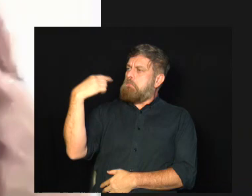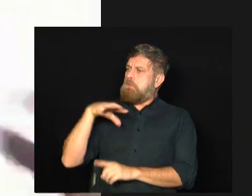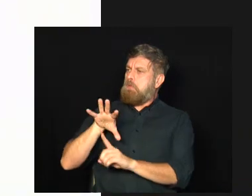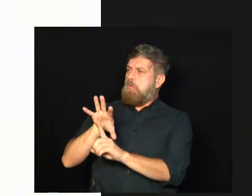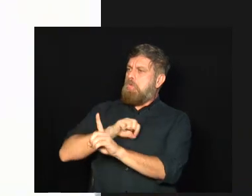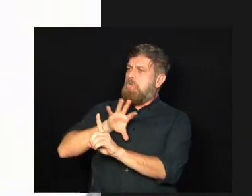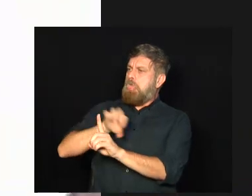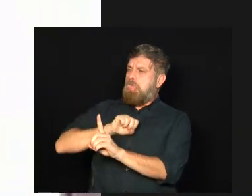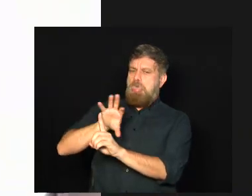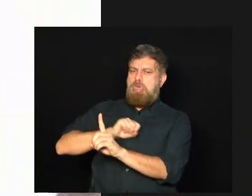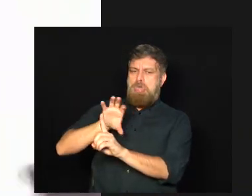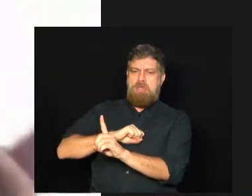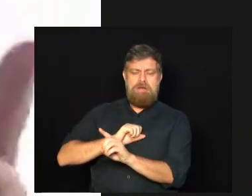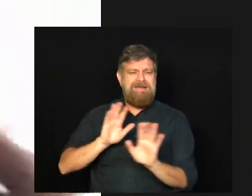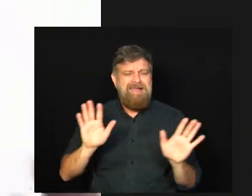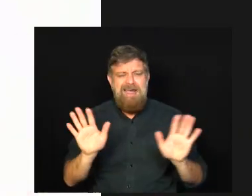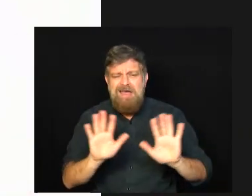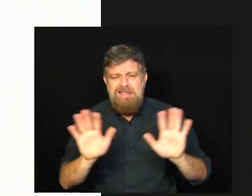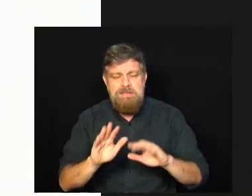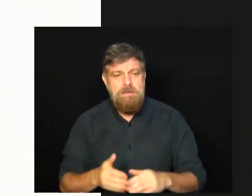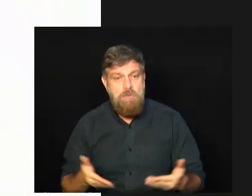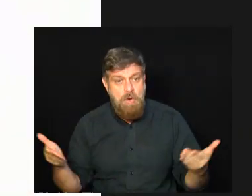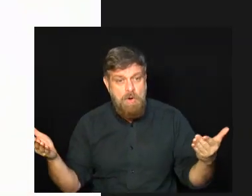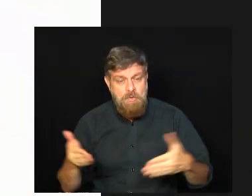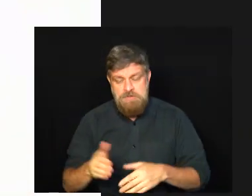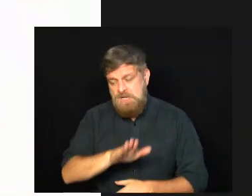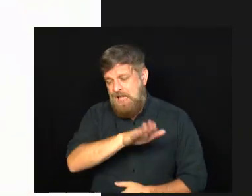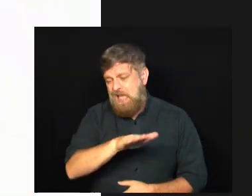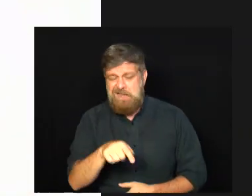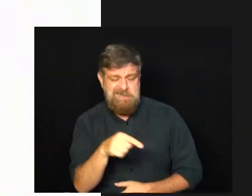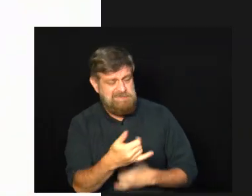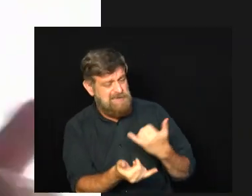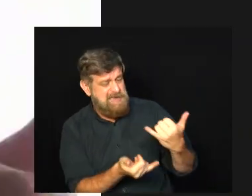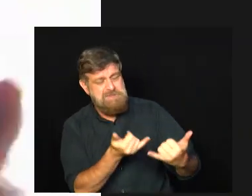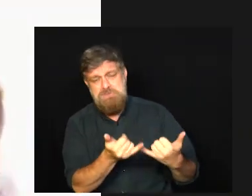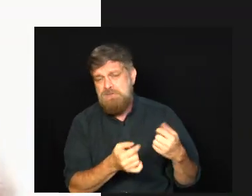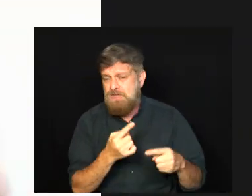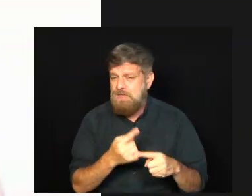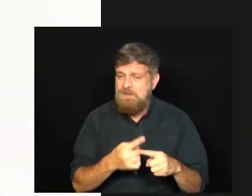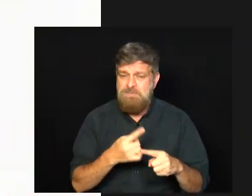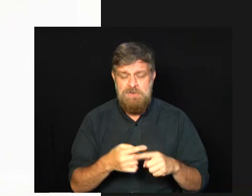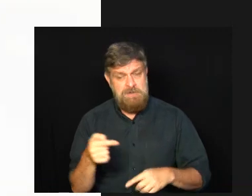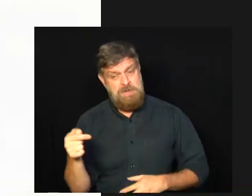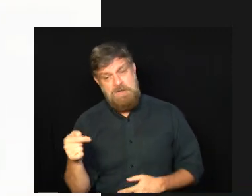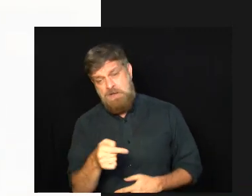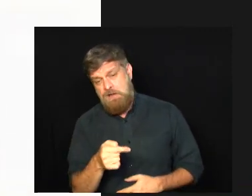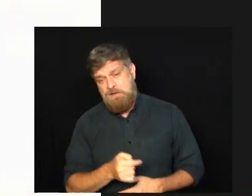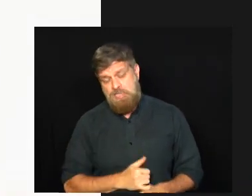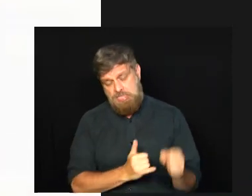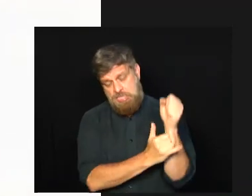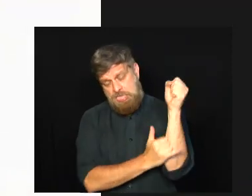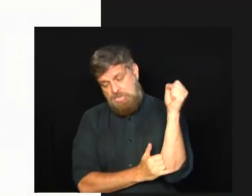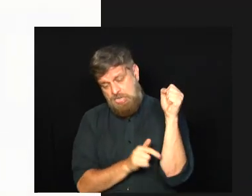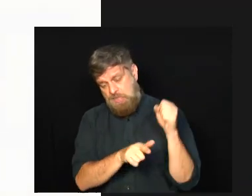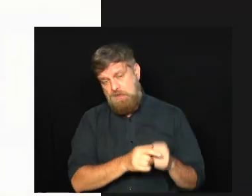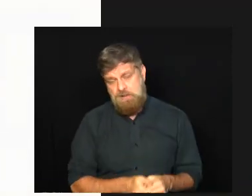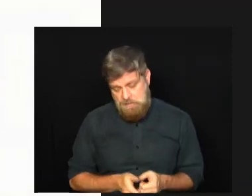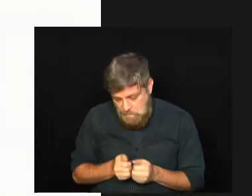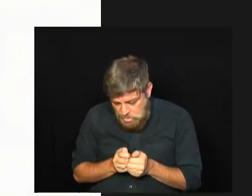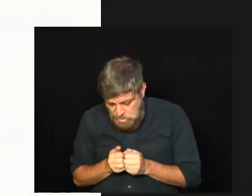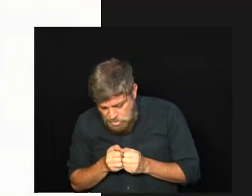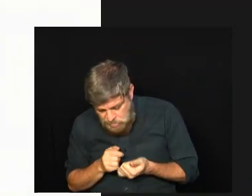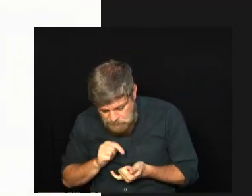por aí. Hoje a criança não brinca mais porque as crianças gostam mesmo de mexer no